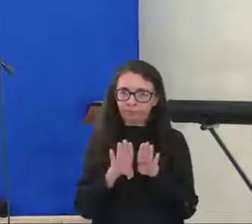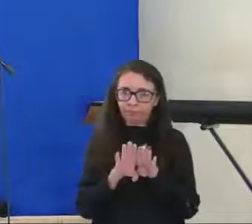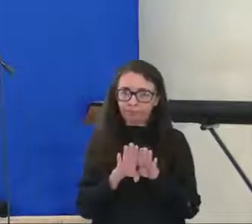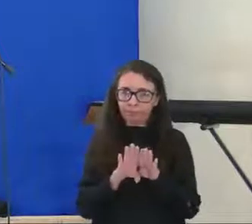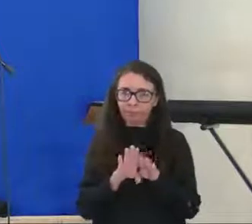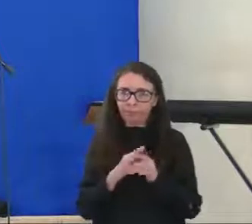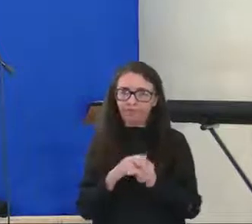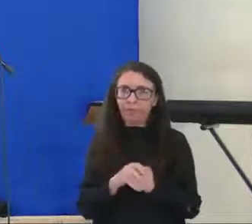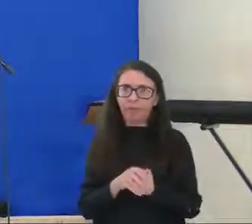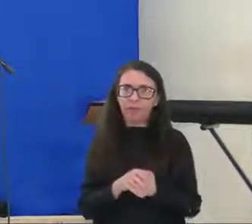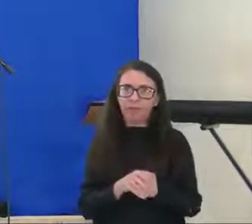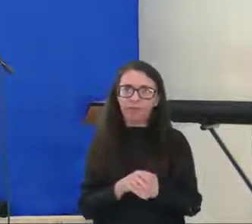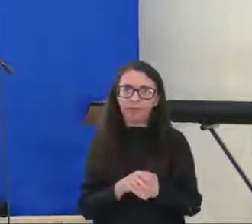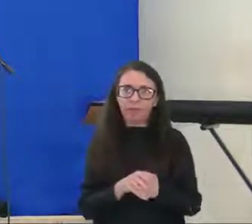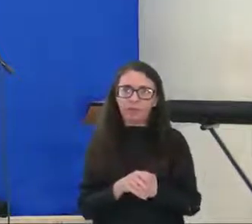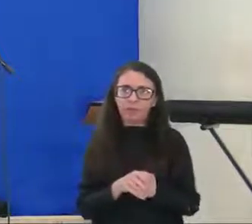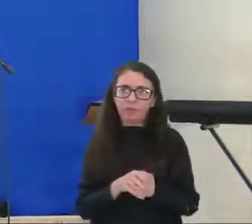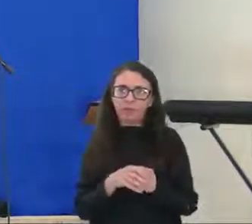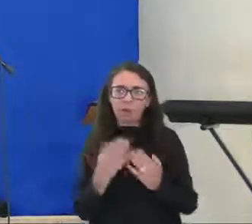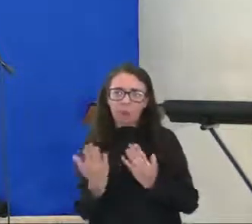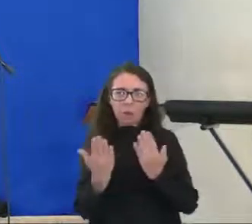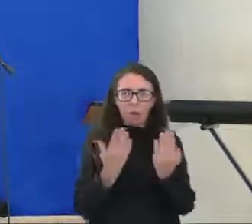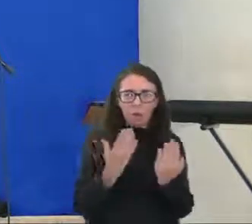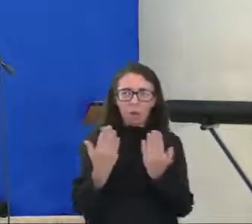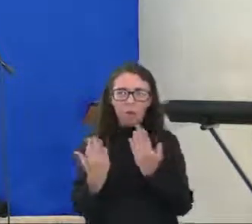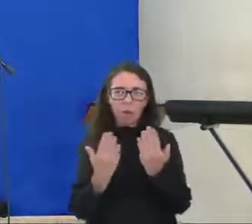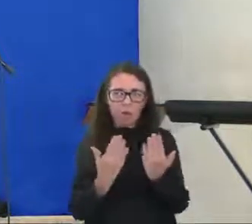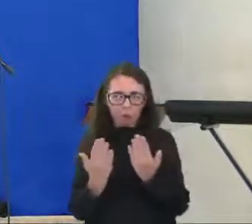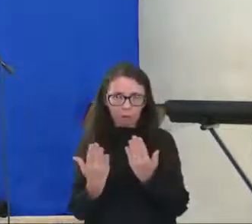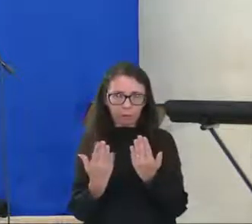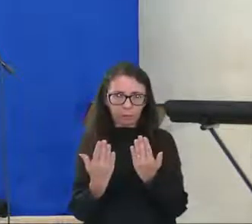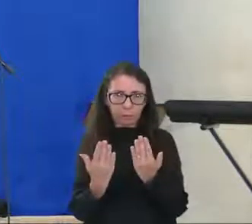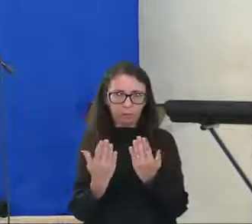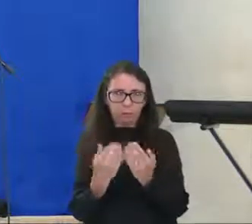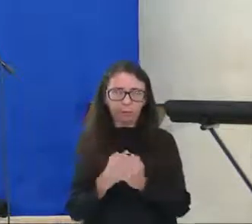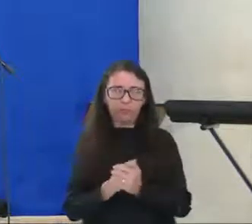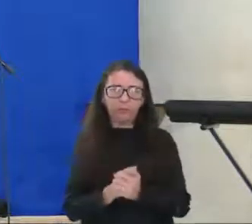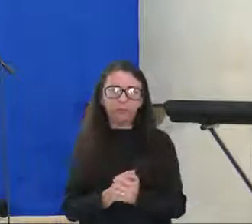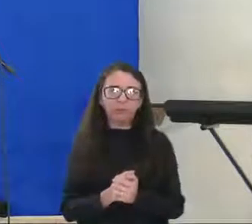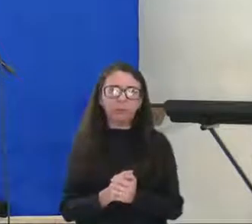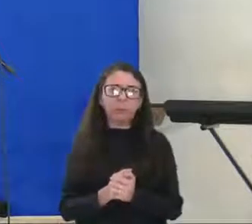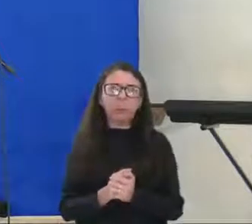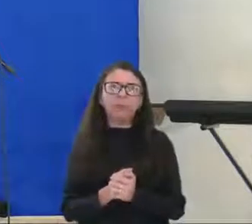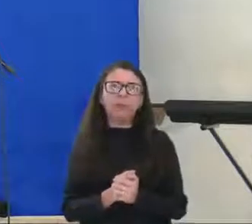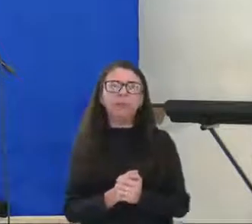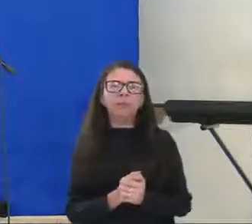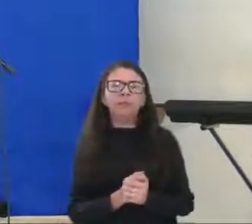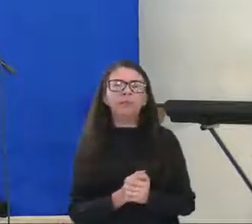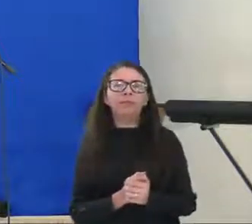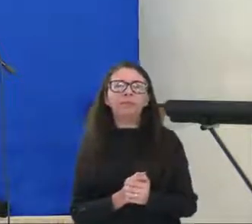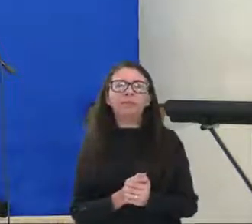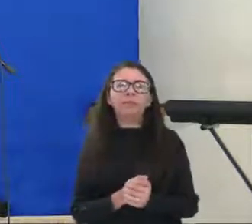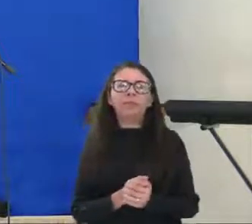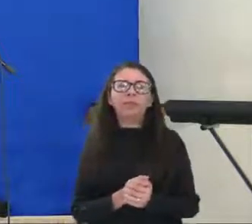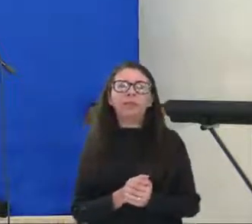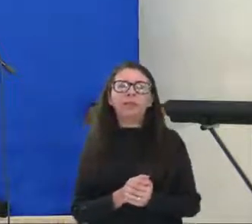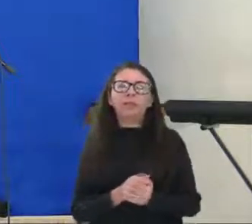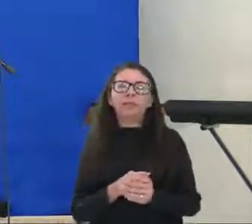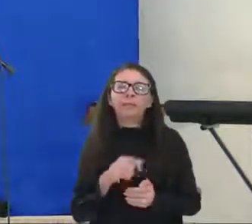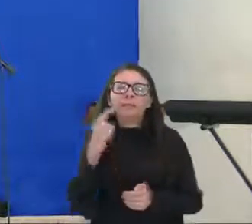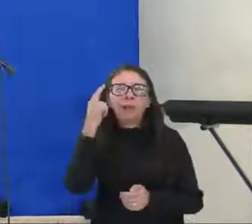Qual a importância que a gente dá entre nós aqui? Entre nós. Qual a importância que um dá aos outros